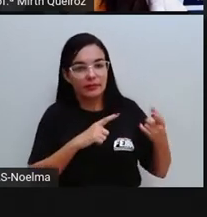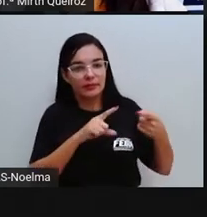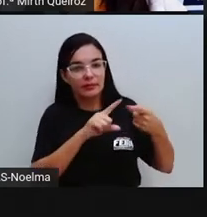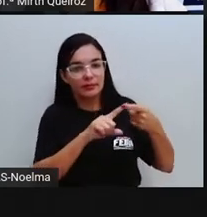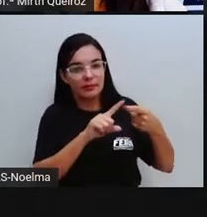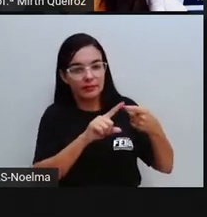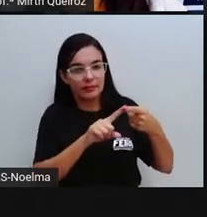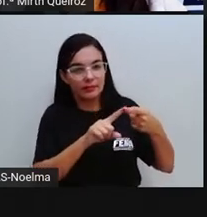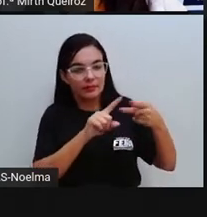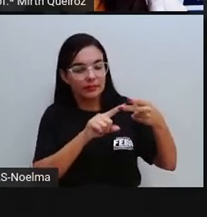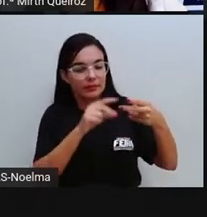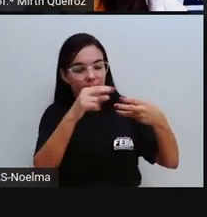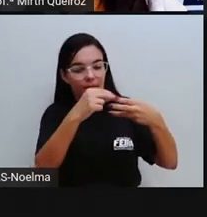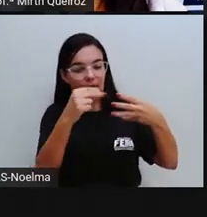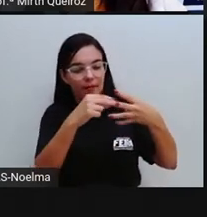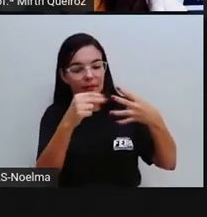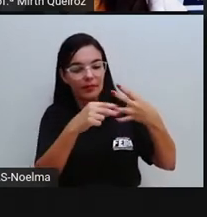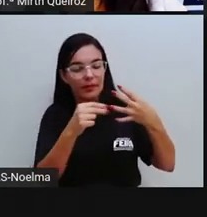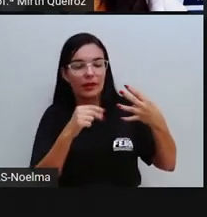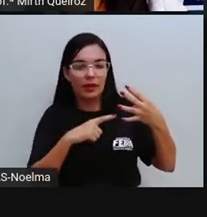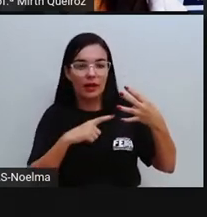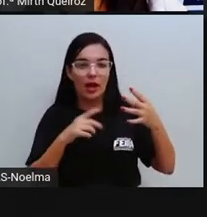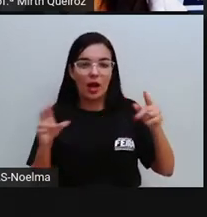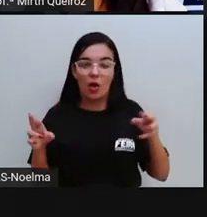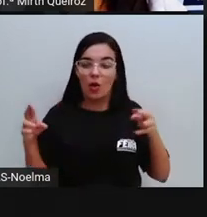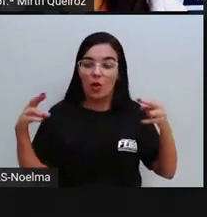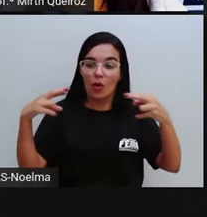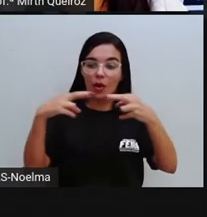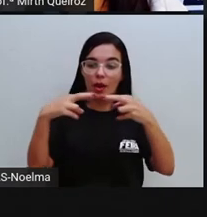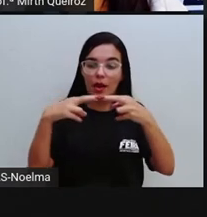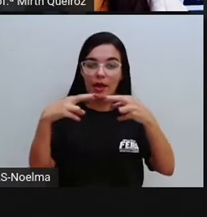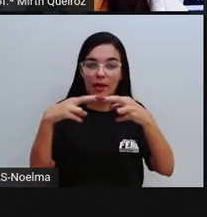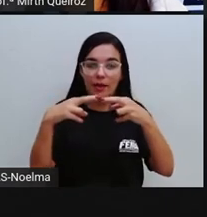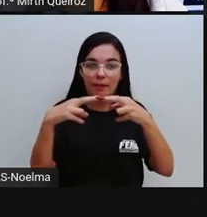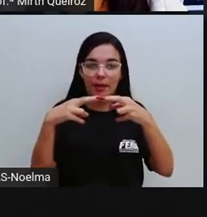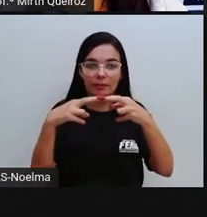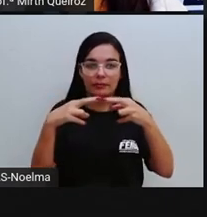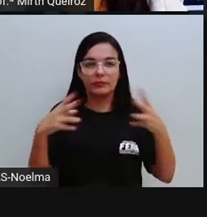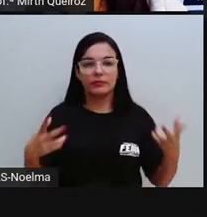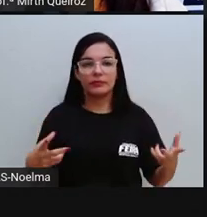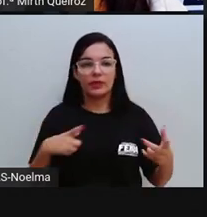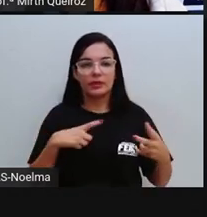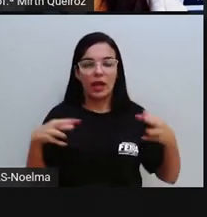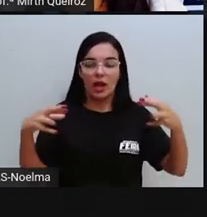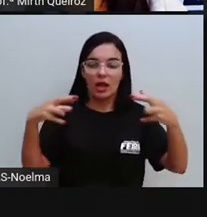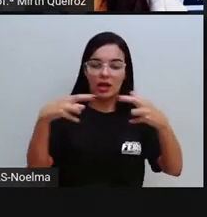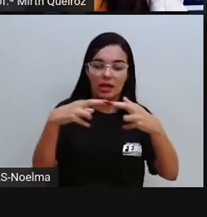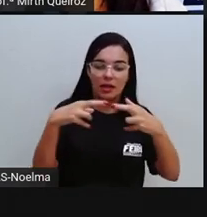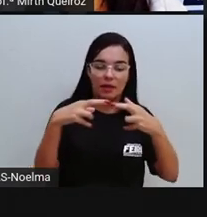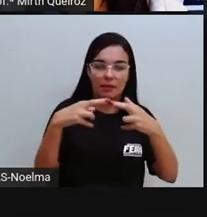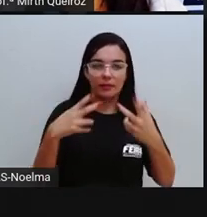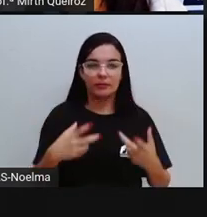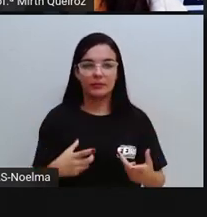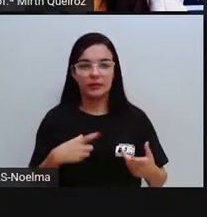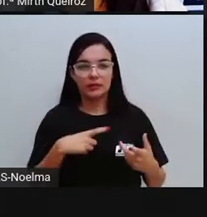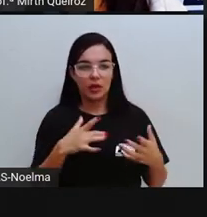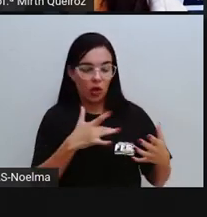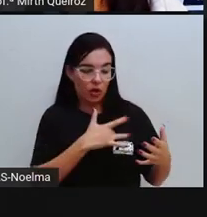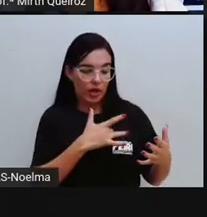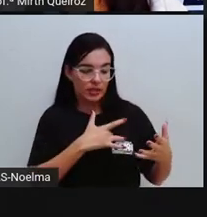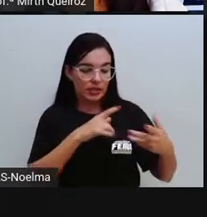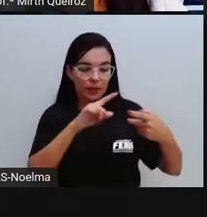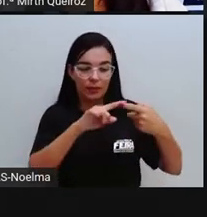na mente, pegar um lápis na mão. Mão rima com inspiração. E continuando. e deixar que a poesia transborde seu